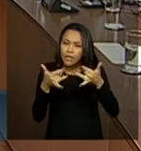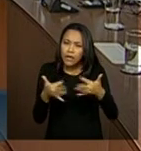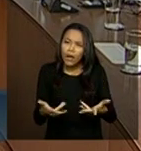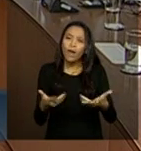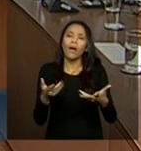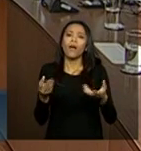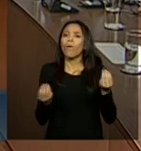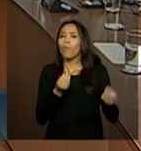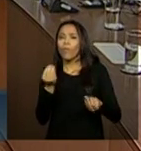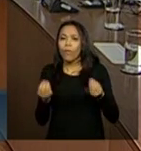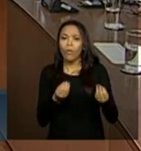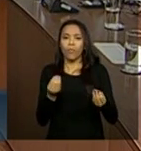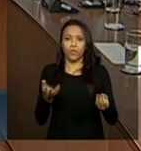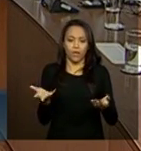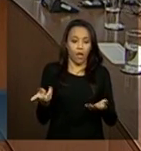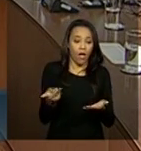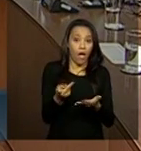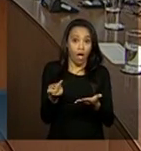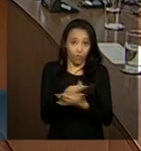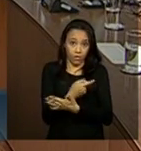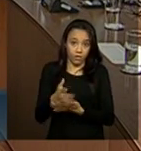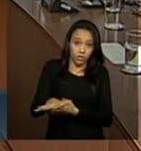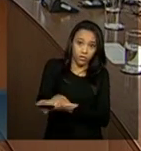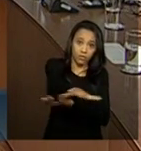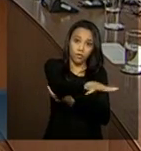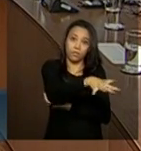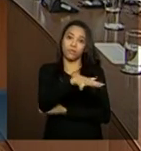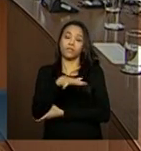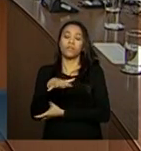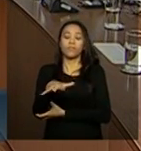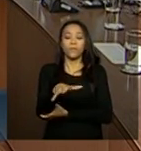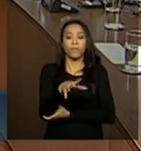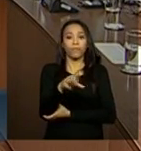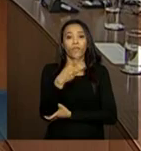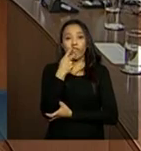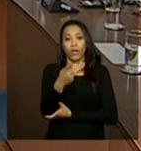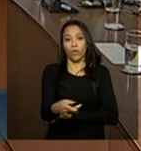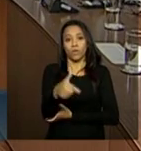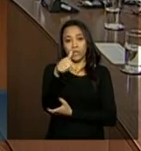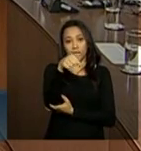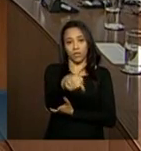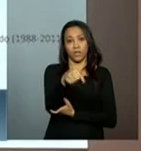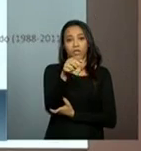qualificação da área. O PRODES 2012 indicou